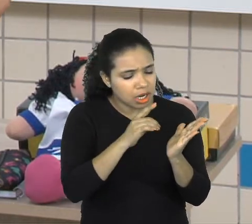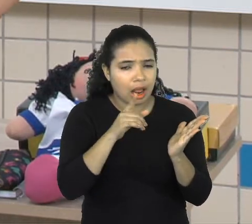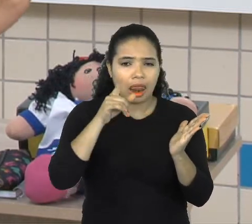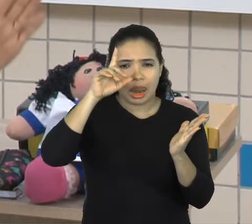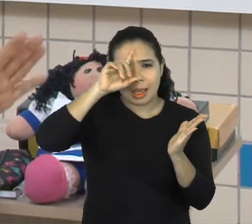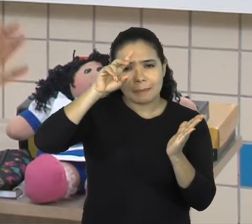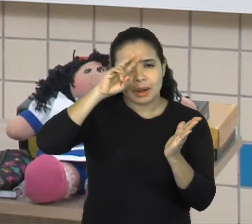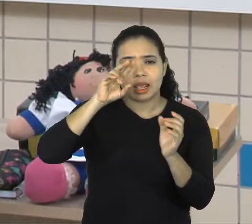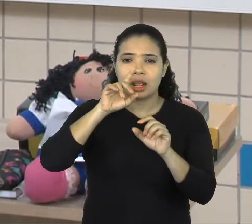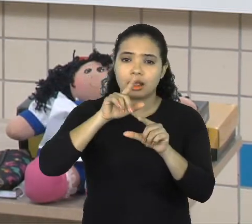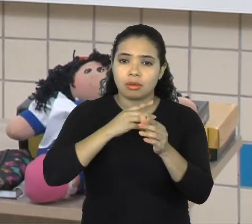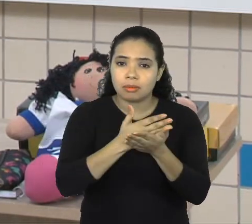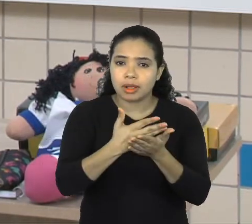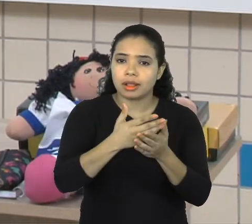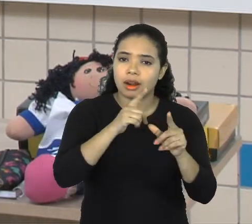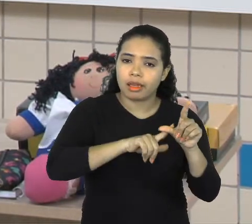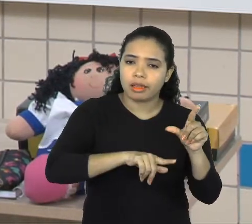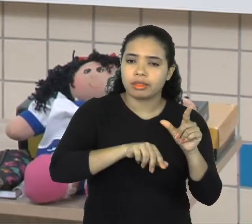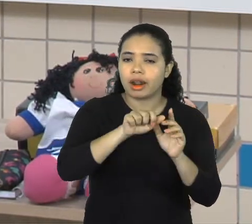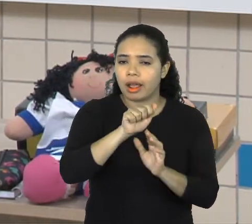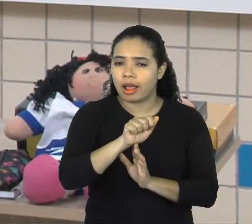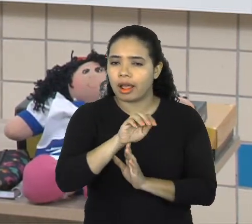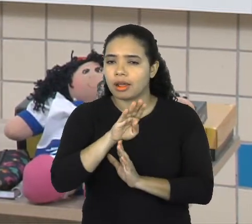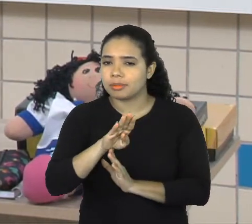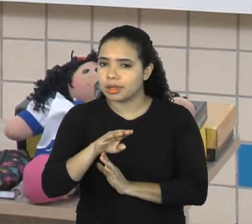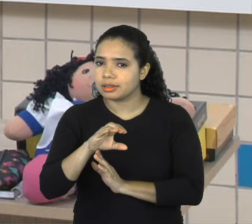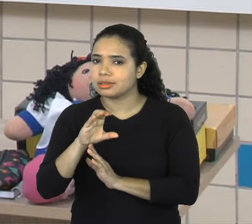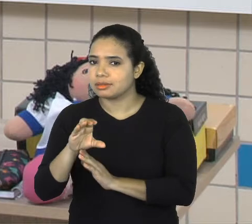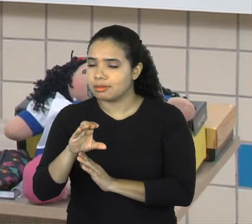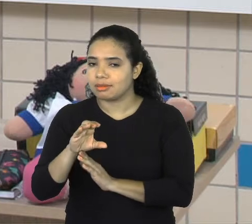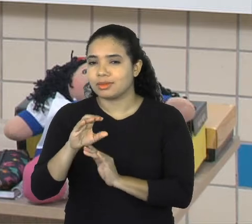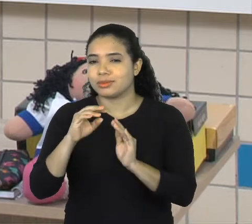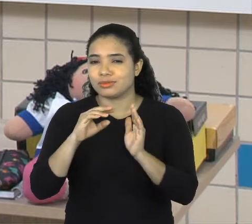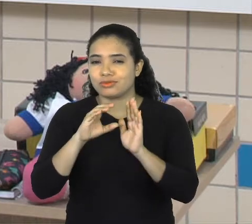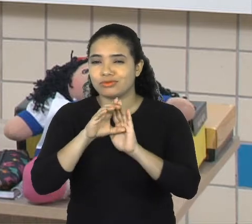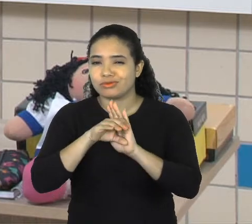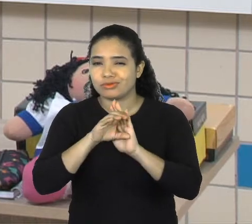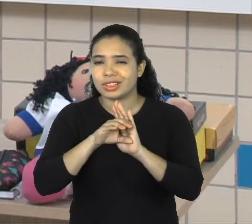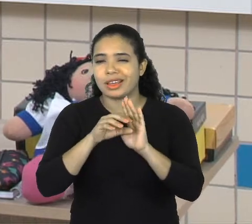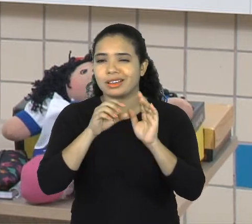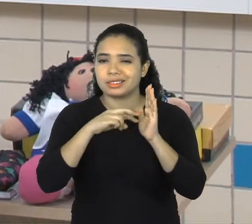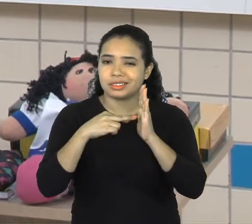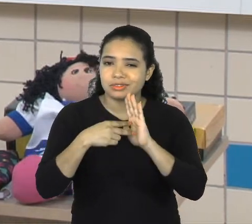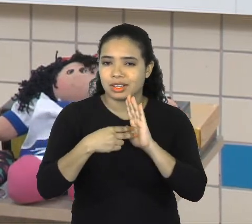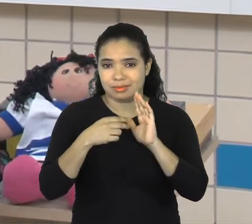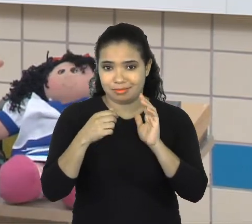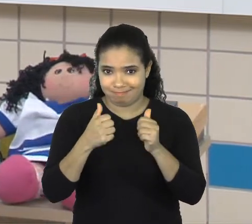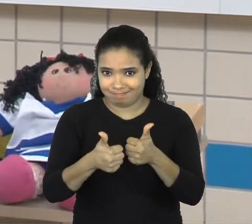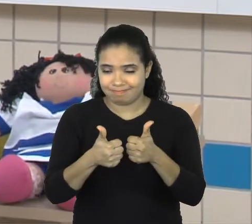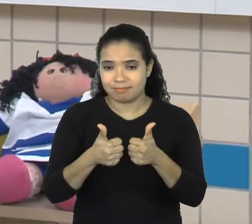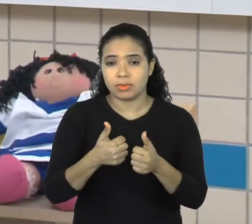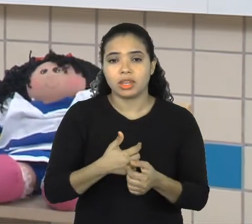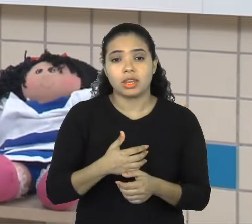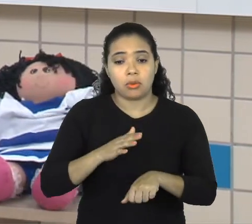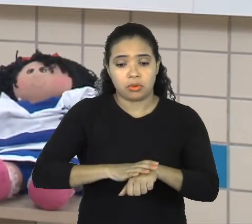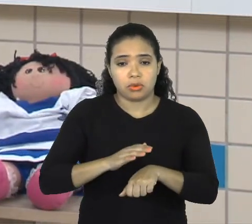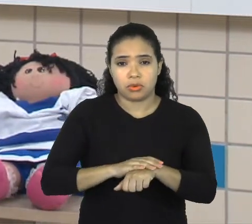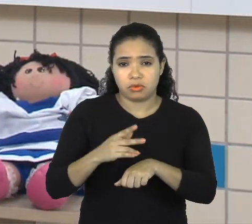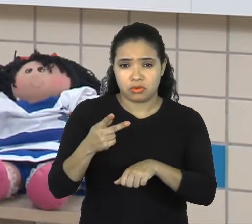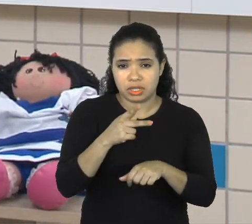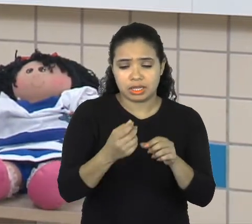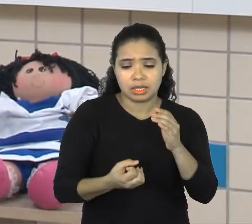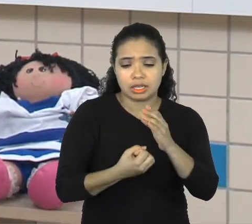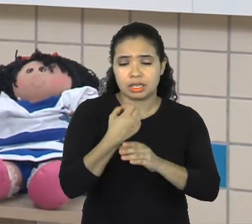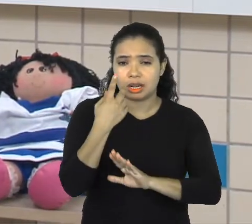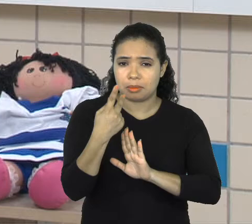que começa da letra A, B, C, as palavrinhas, né? Então agora é a sua vez. Você vai criar um poema, vai